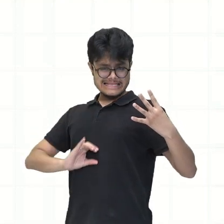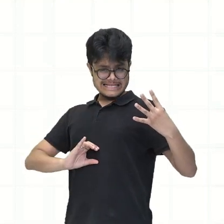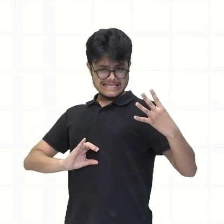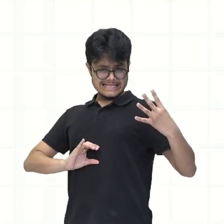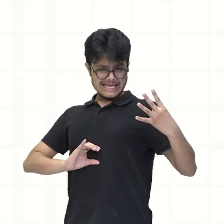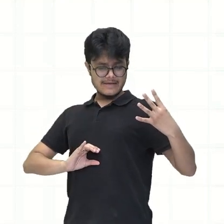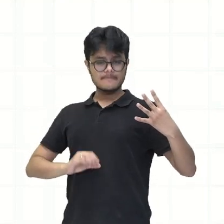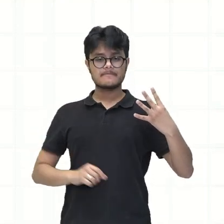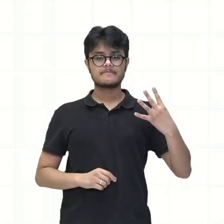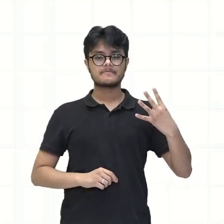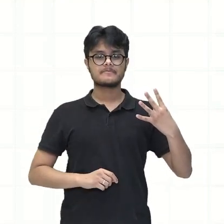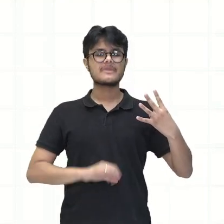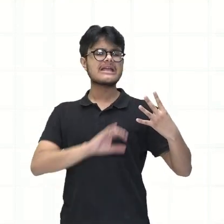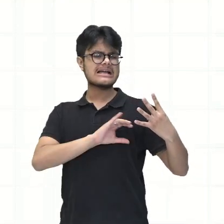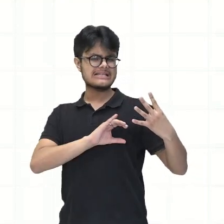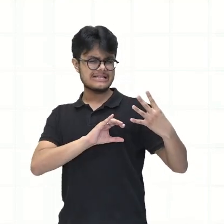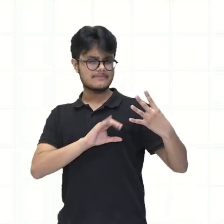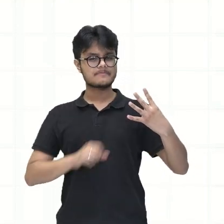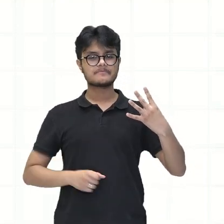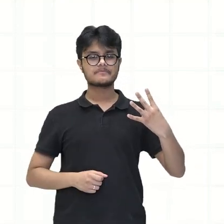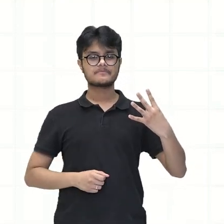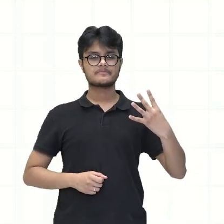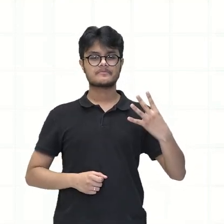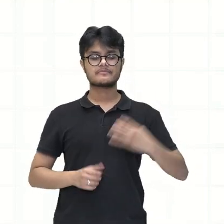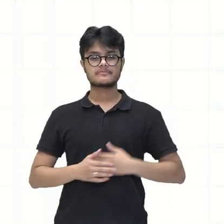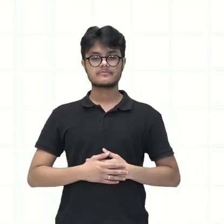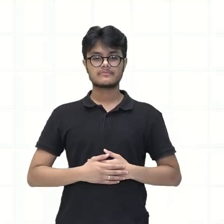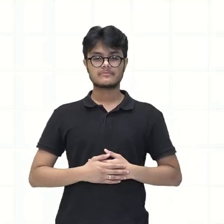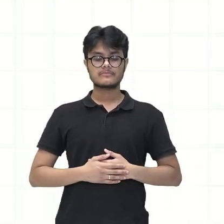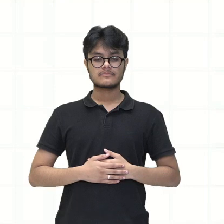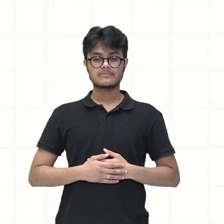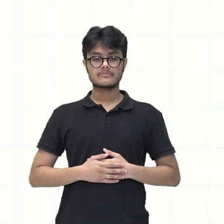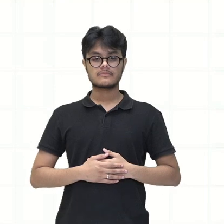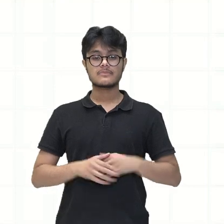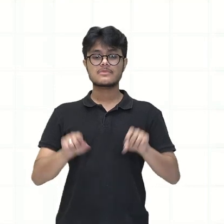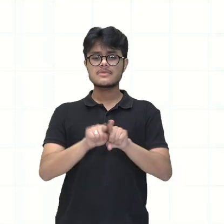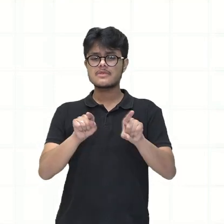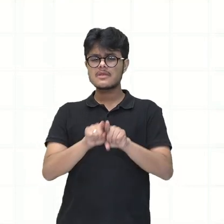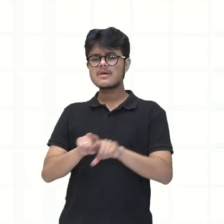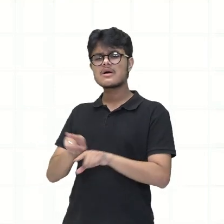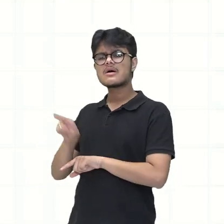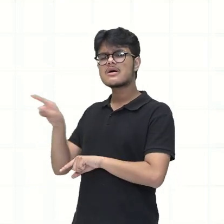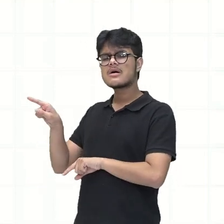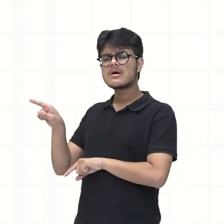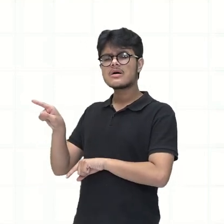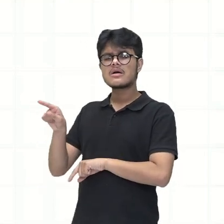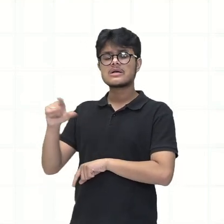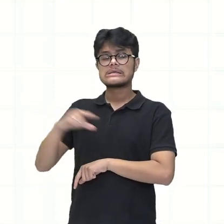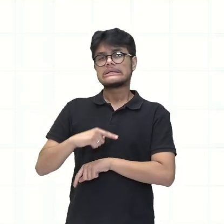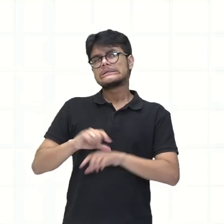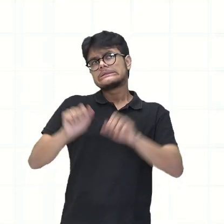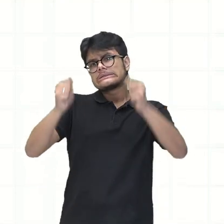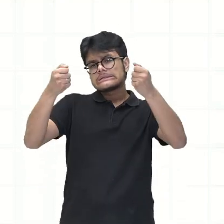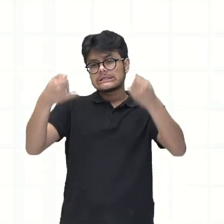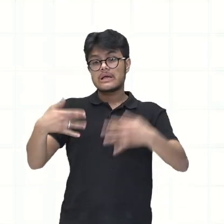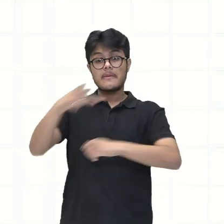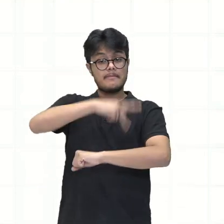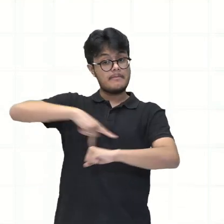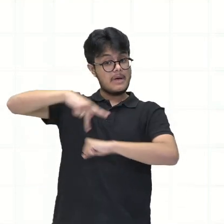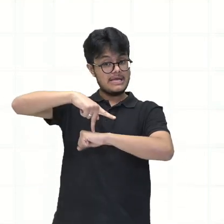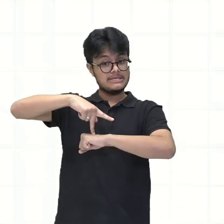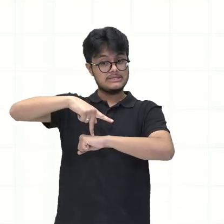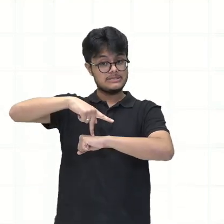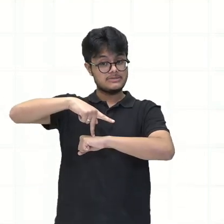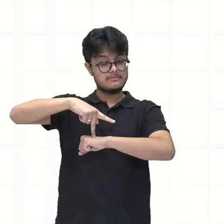com 7,8%. E aqui, a gente está falando de países,